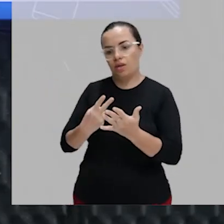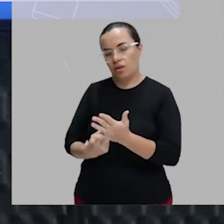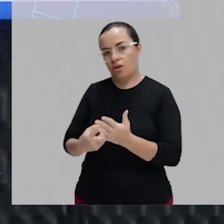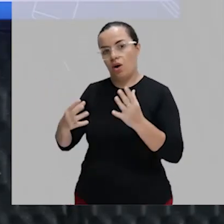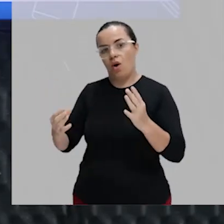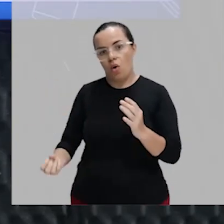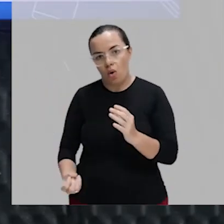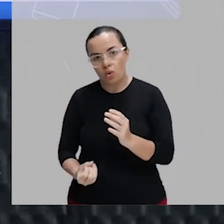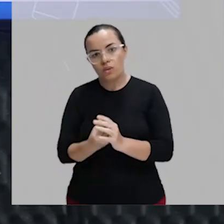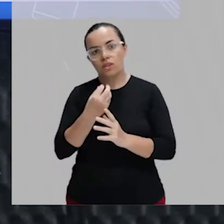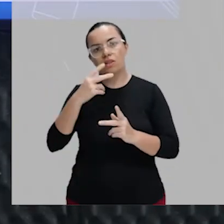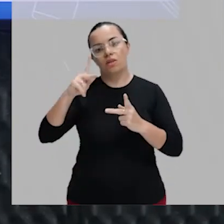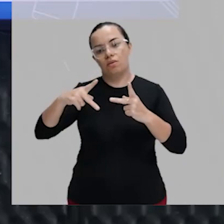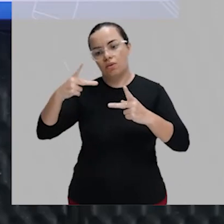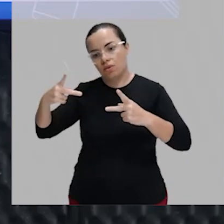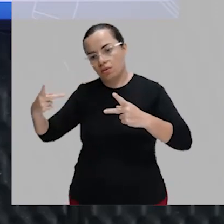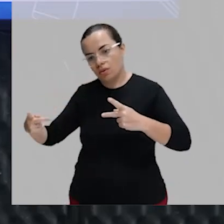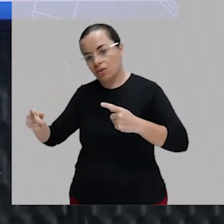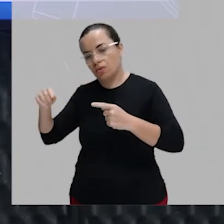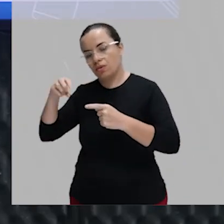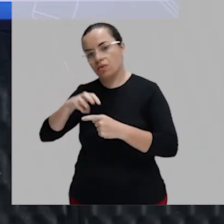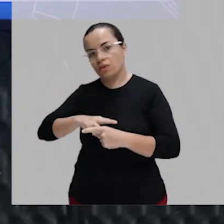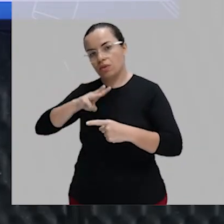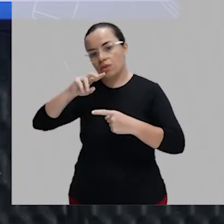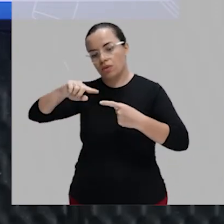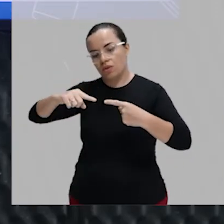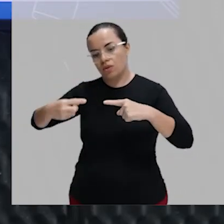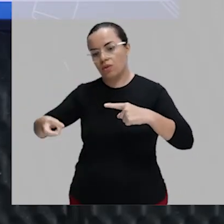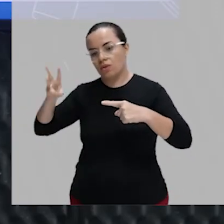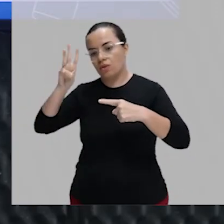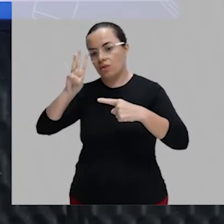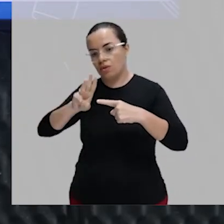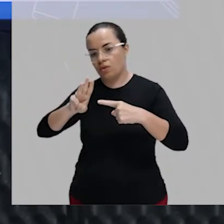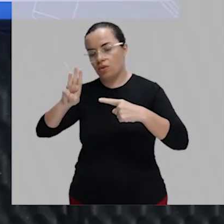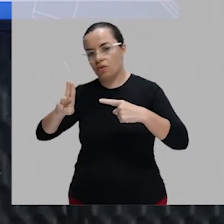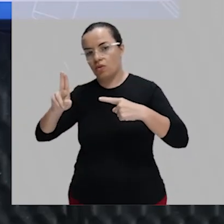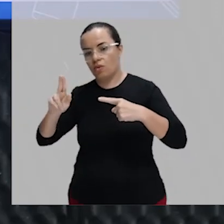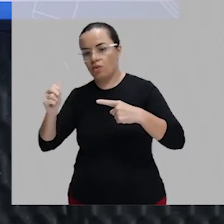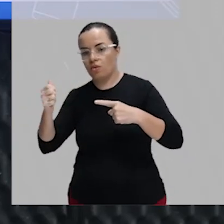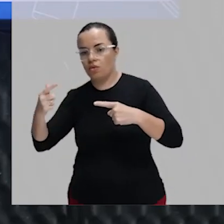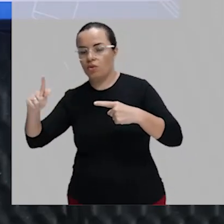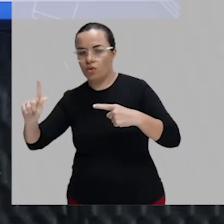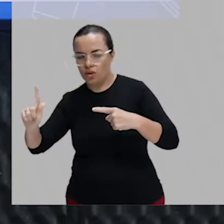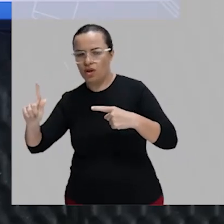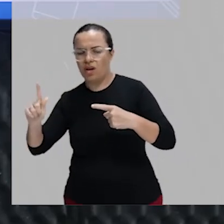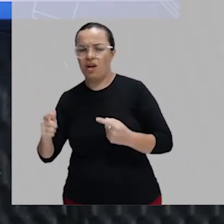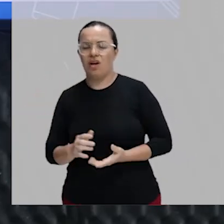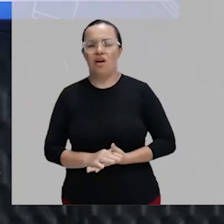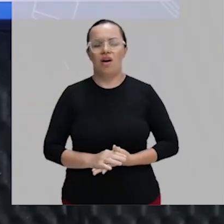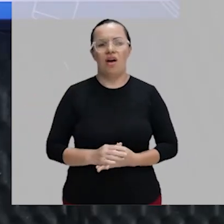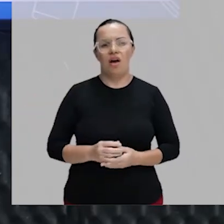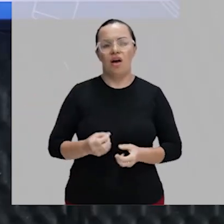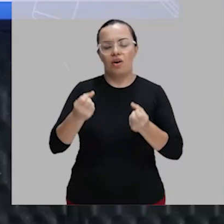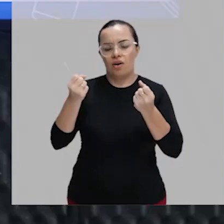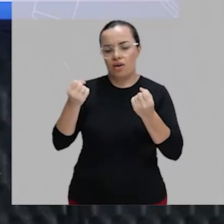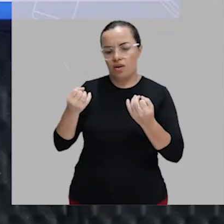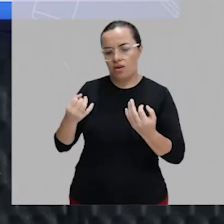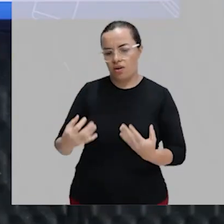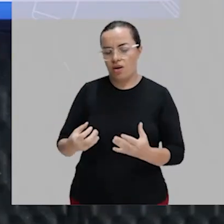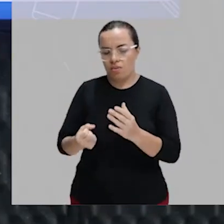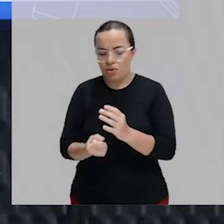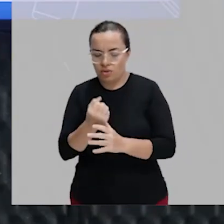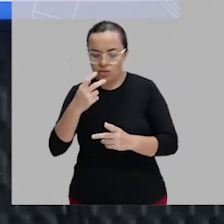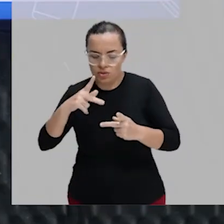síntese proteica, tá? Tradução é a mesma coisa que síntese proteica, que é a produção de proteína, tá?